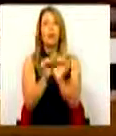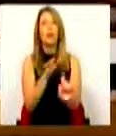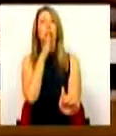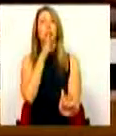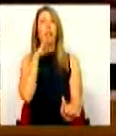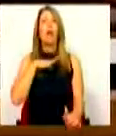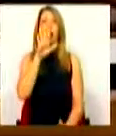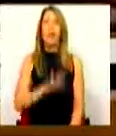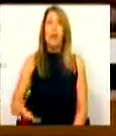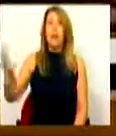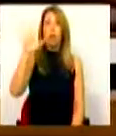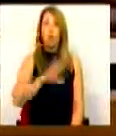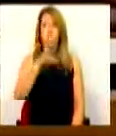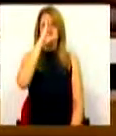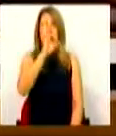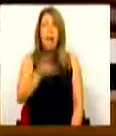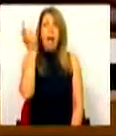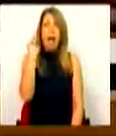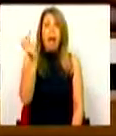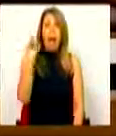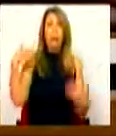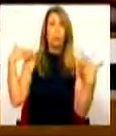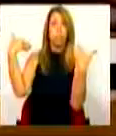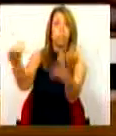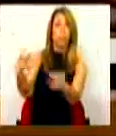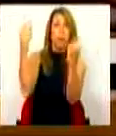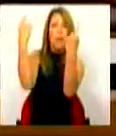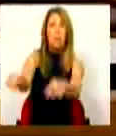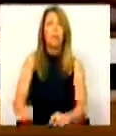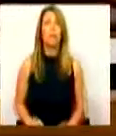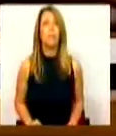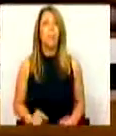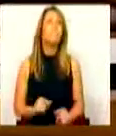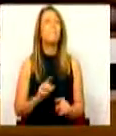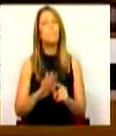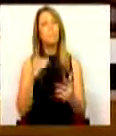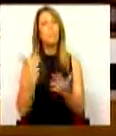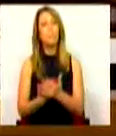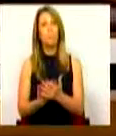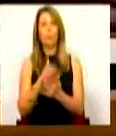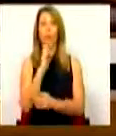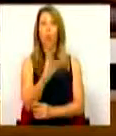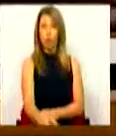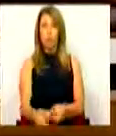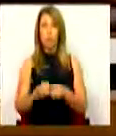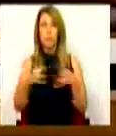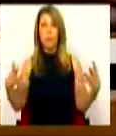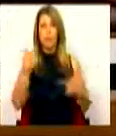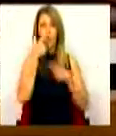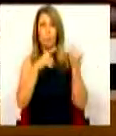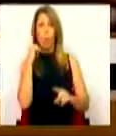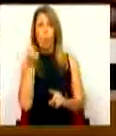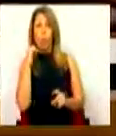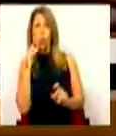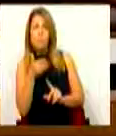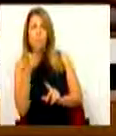que, como sabemos, foi abandonado ao longo de muitos anos, de responder ao crescimento da procura que ocorre por via dos